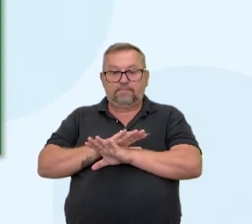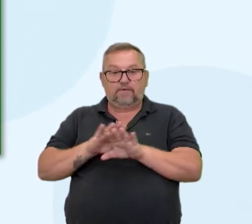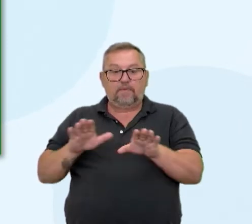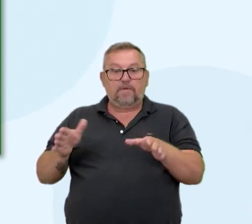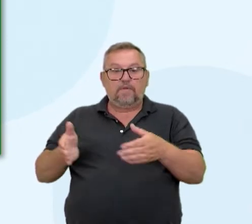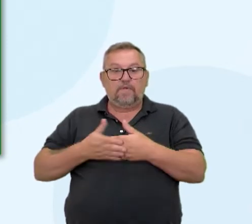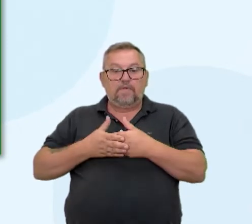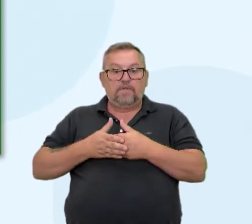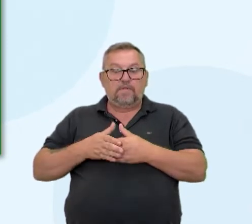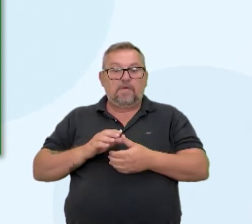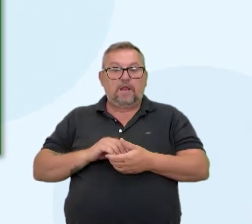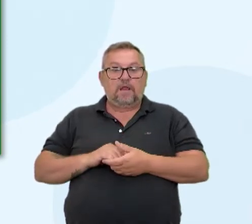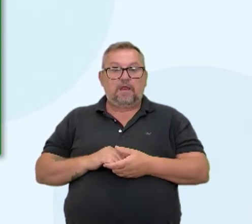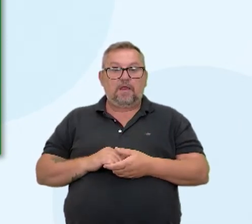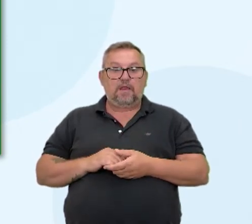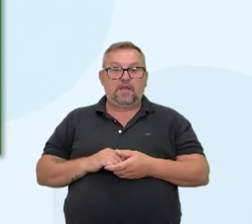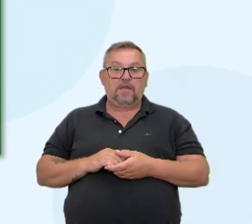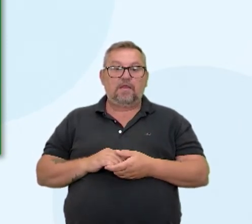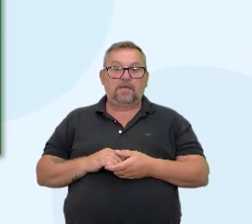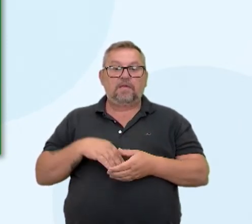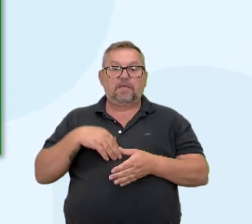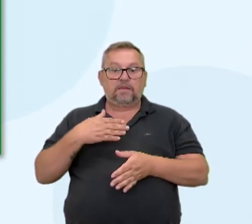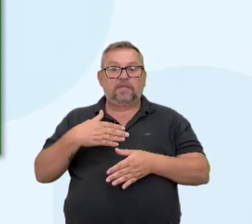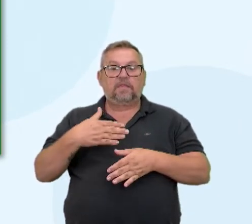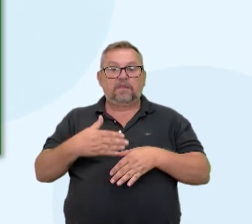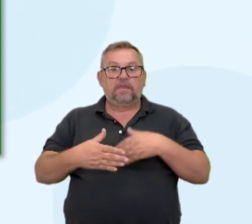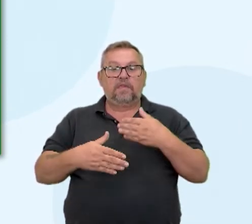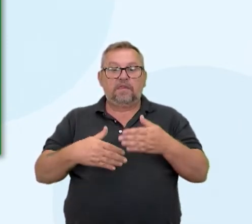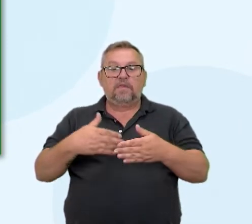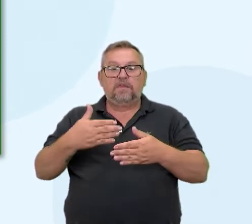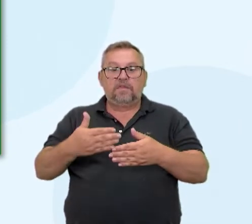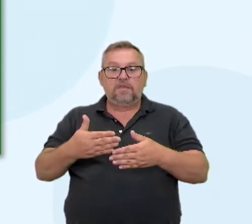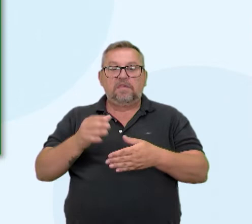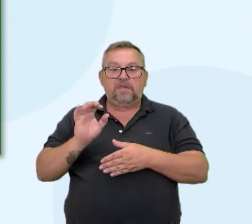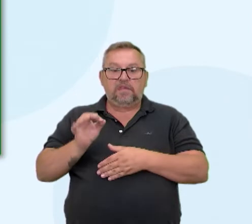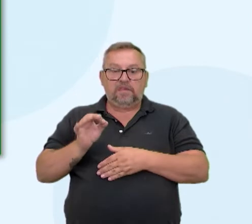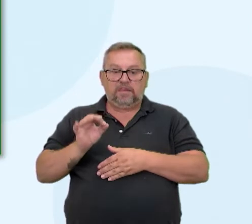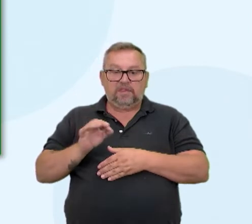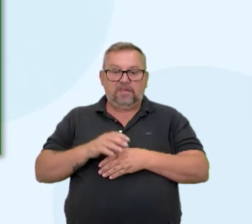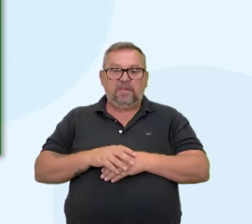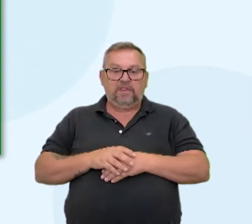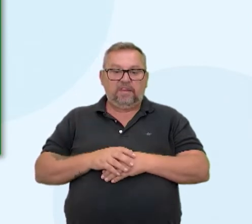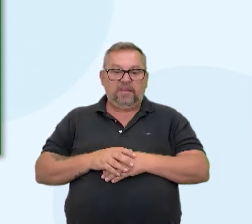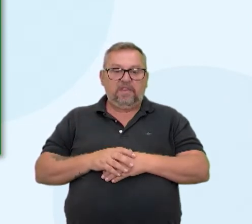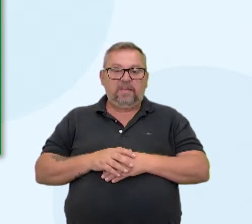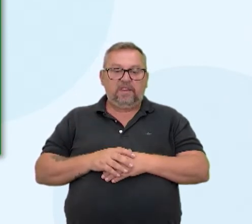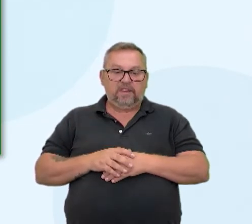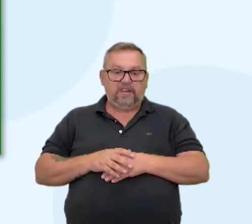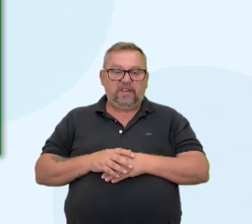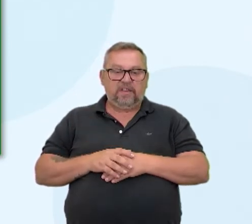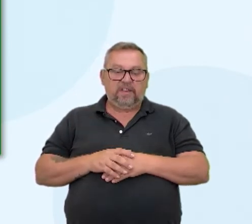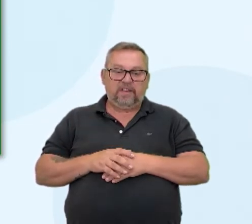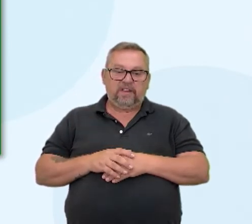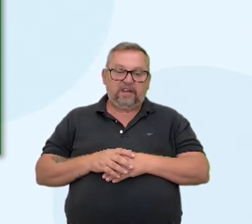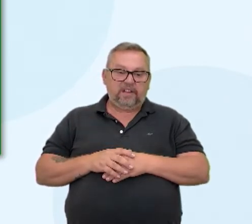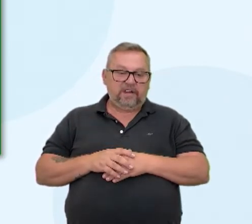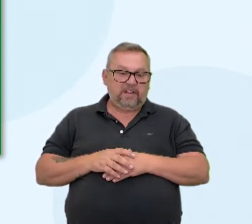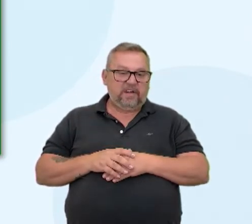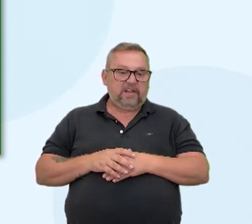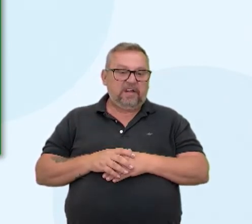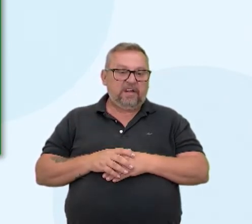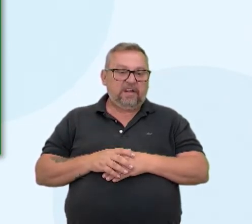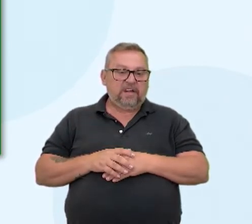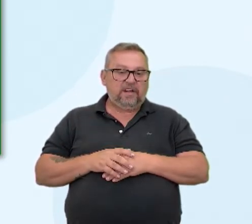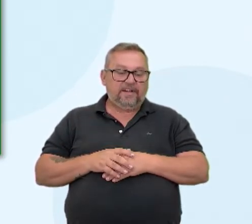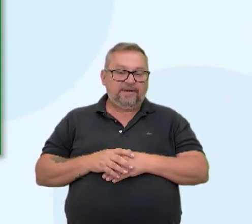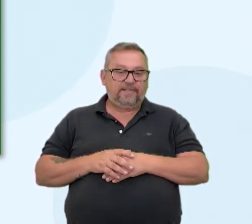encerra. Veja como é processual, veja como né, como ele é sequencial mesmo, essa é a ideia. Então o